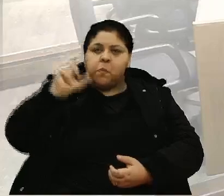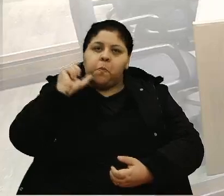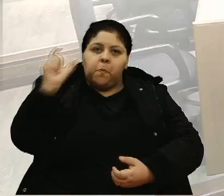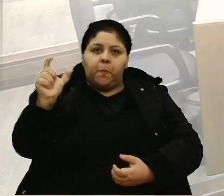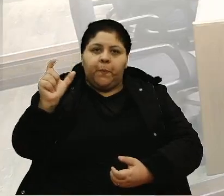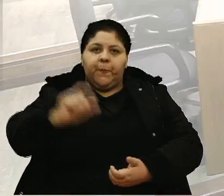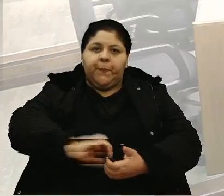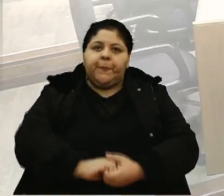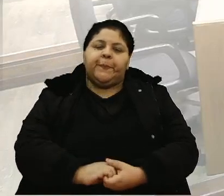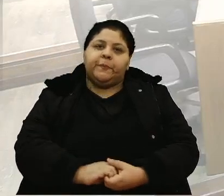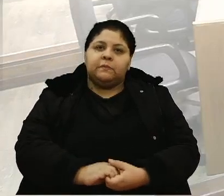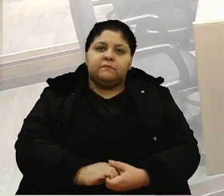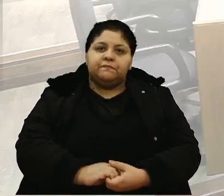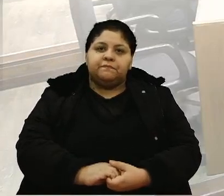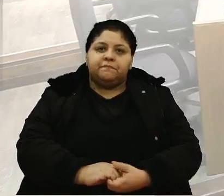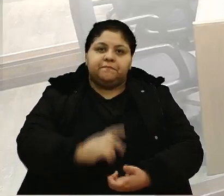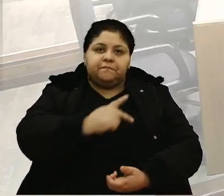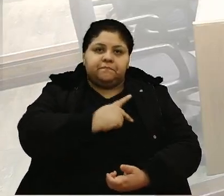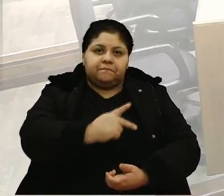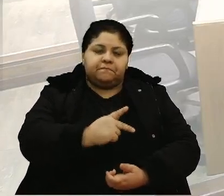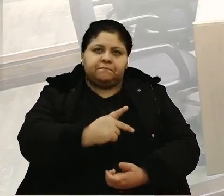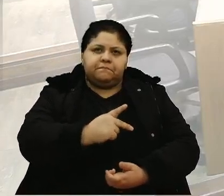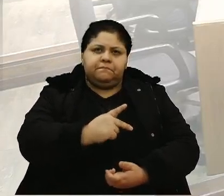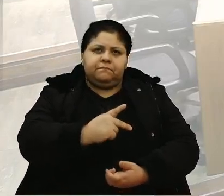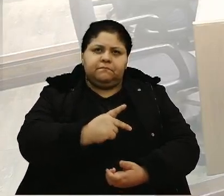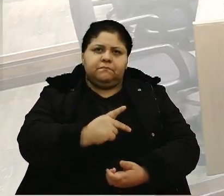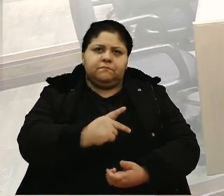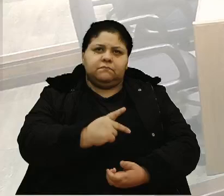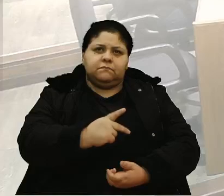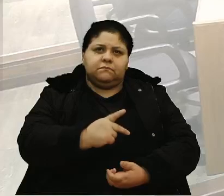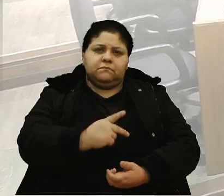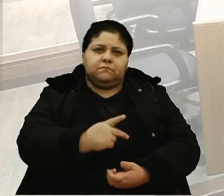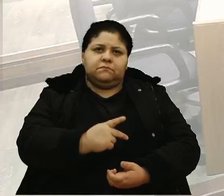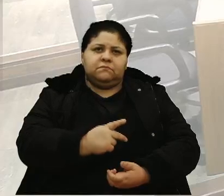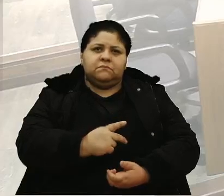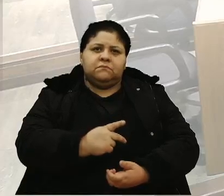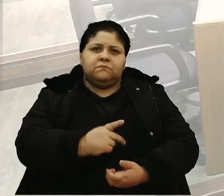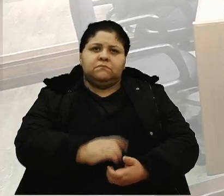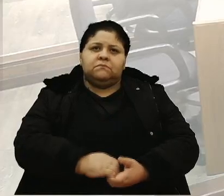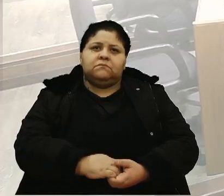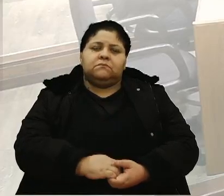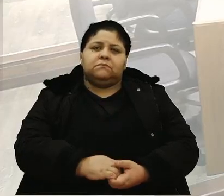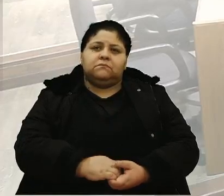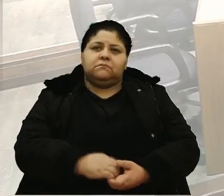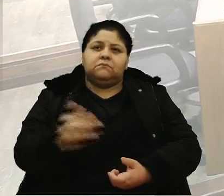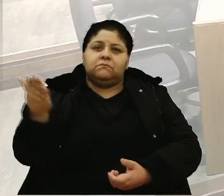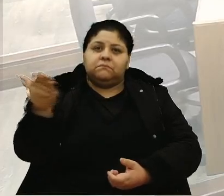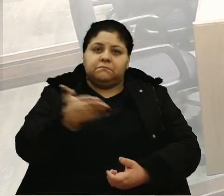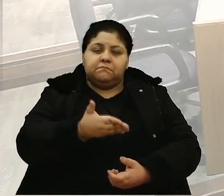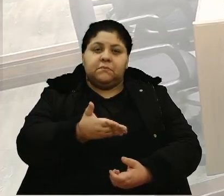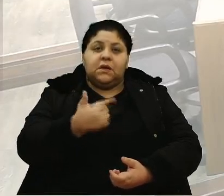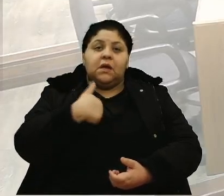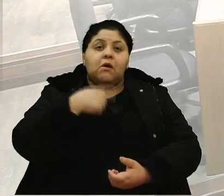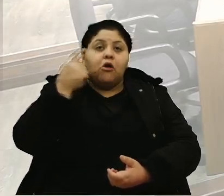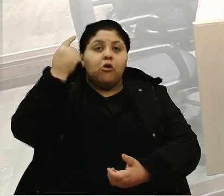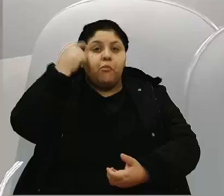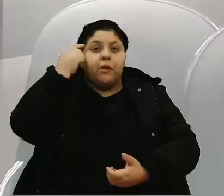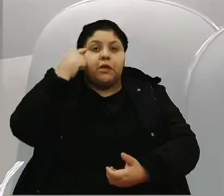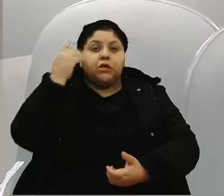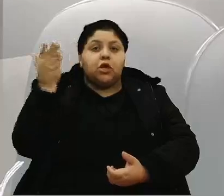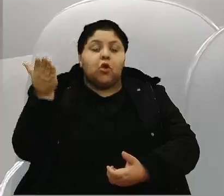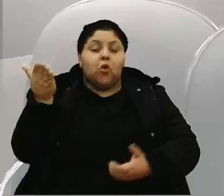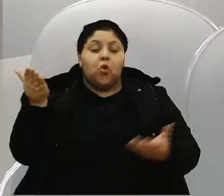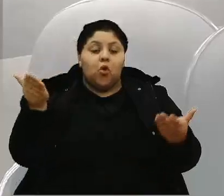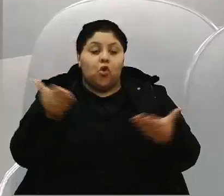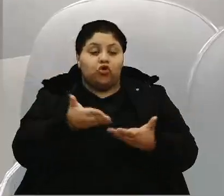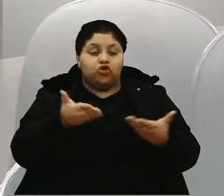Palavra. Senhora Presidente, colegas, eu refleti hoje toda